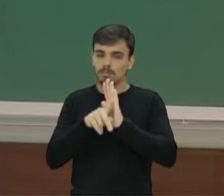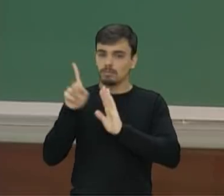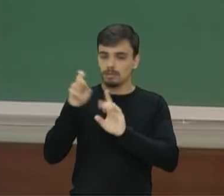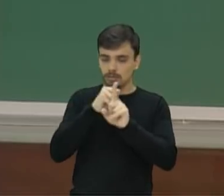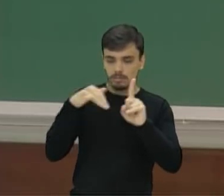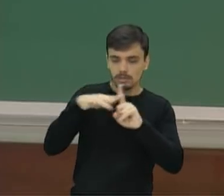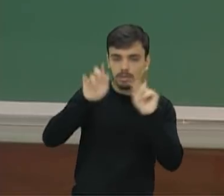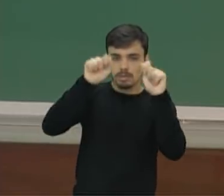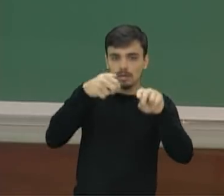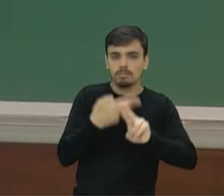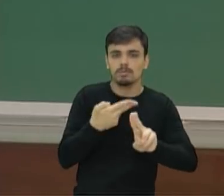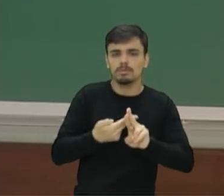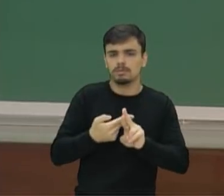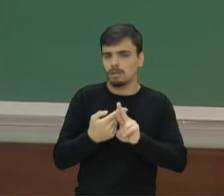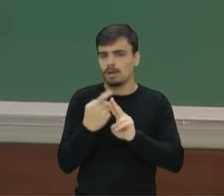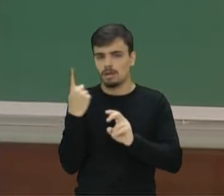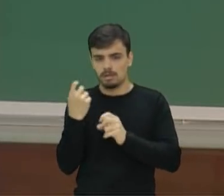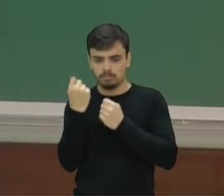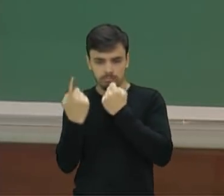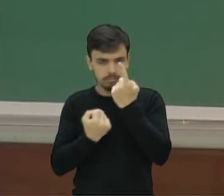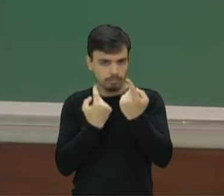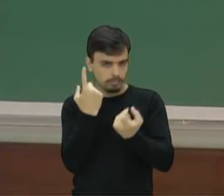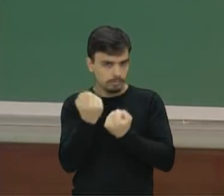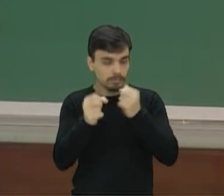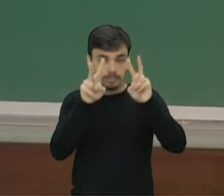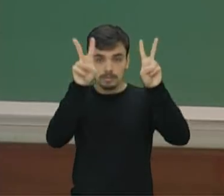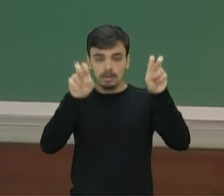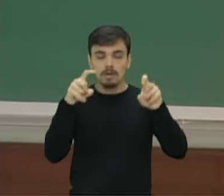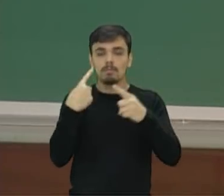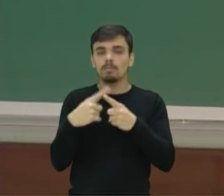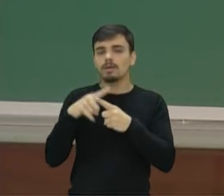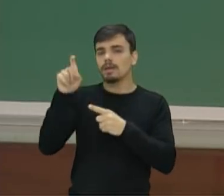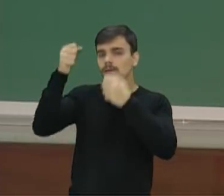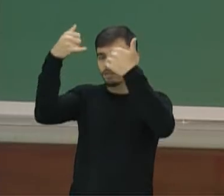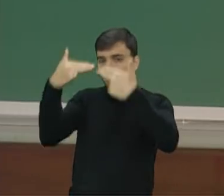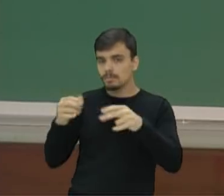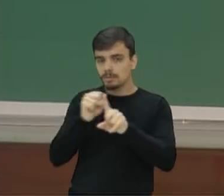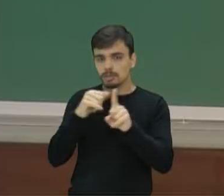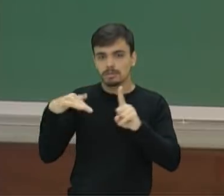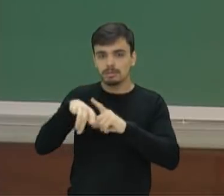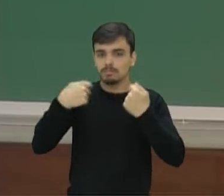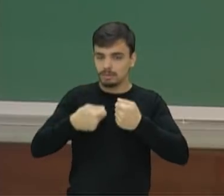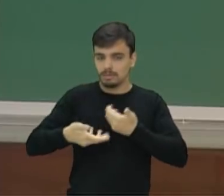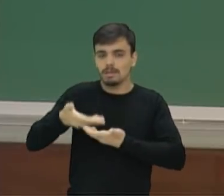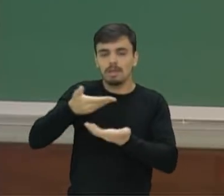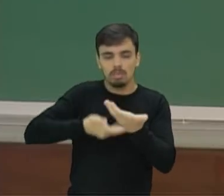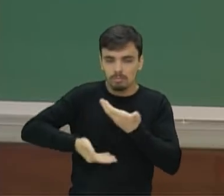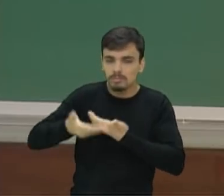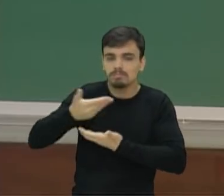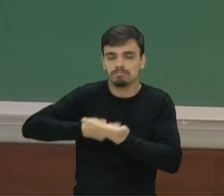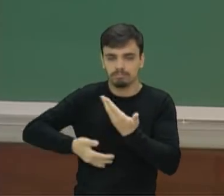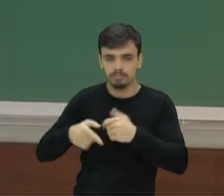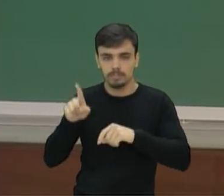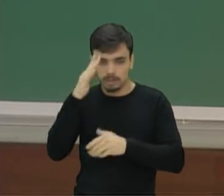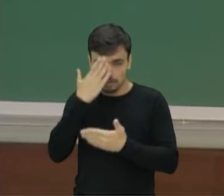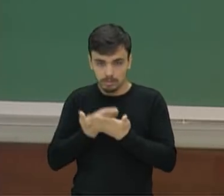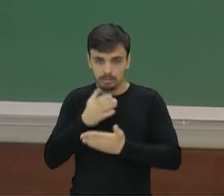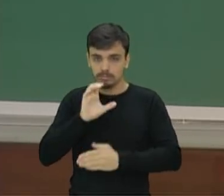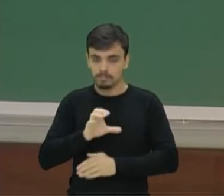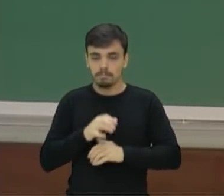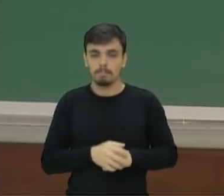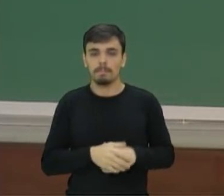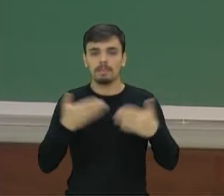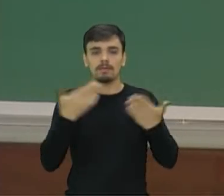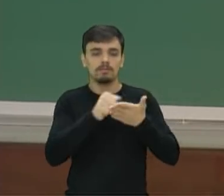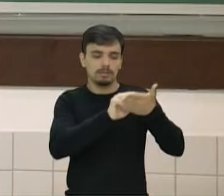ser utilizada em qualquer um desses temas, porque o Durkheim fala que a sociedade deve estar em harmonia, ele acredita nesse progresso. Então, vamos fazer